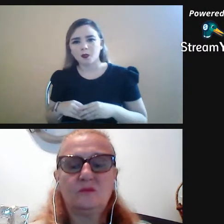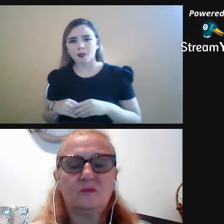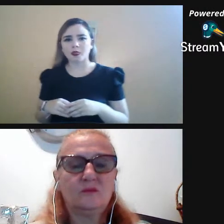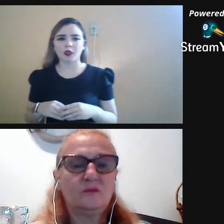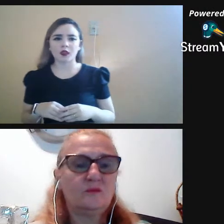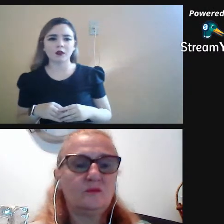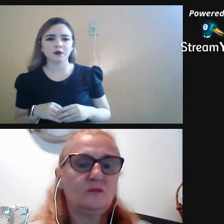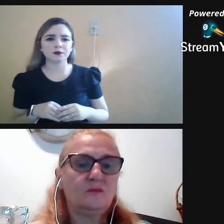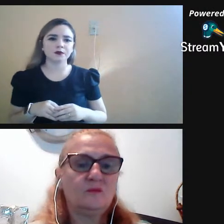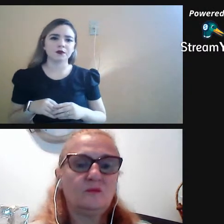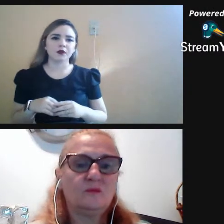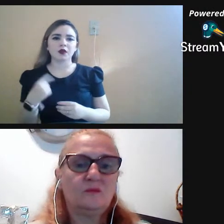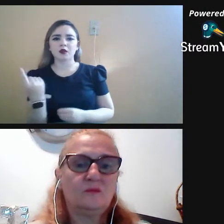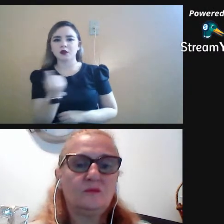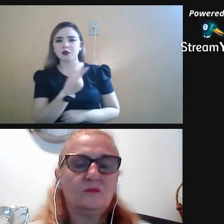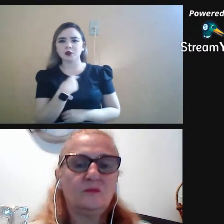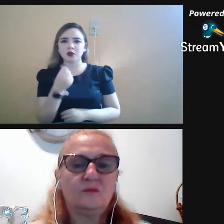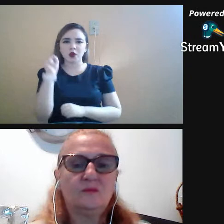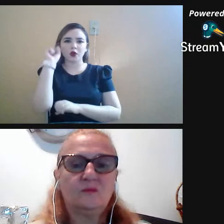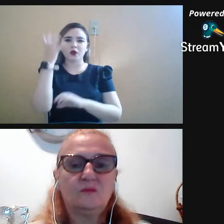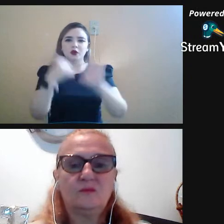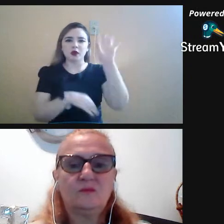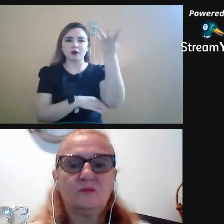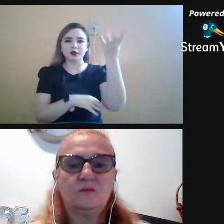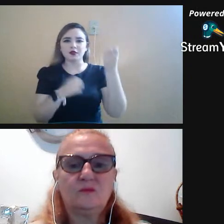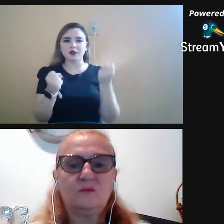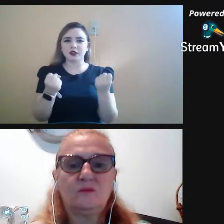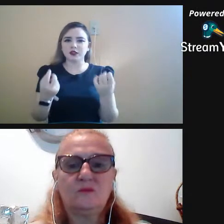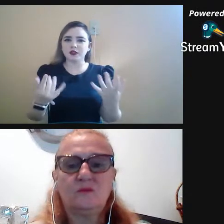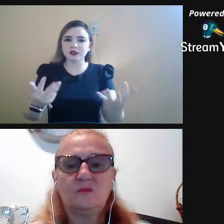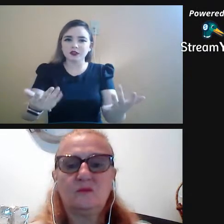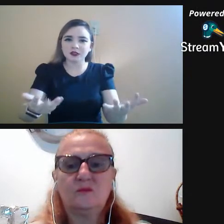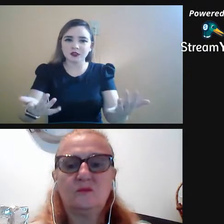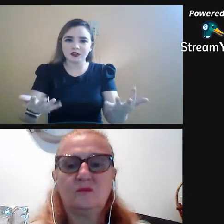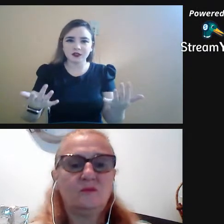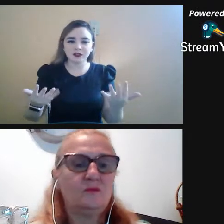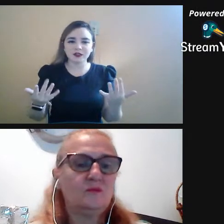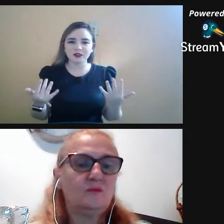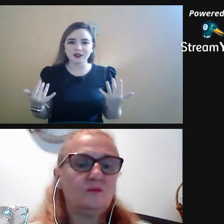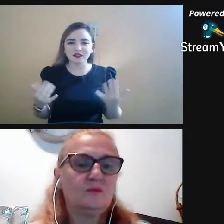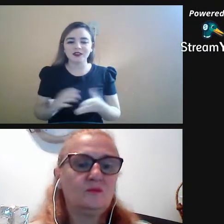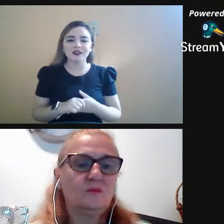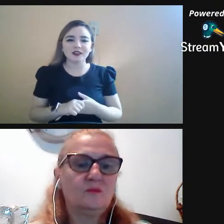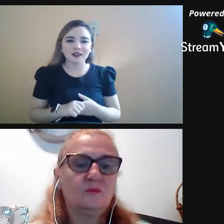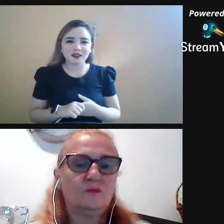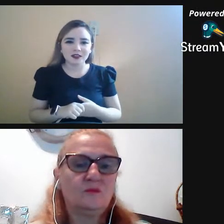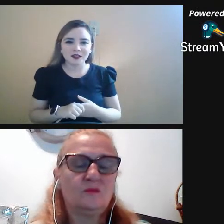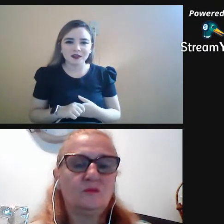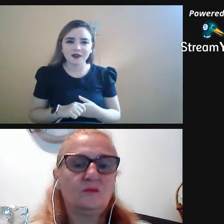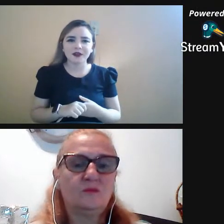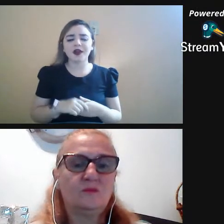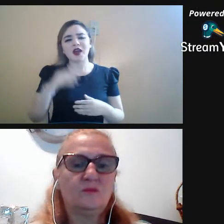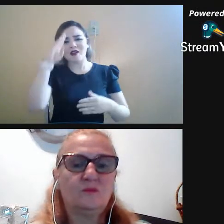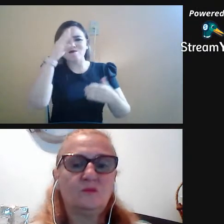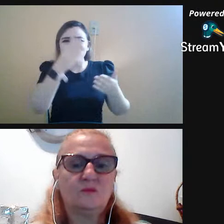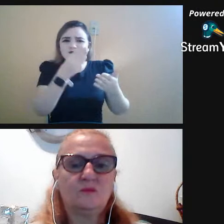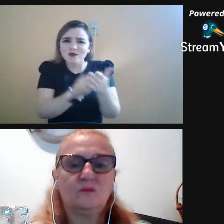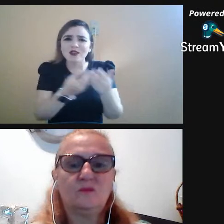com a nossa natureza, né? Mas também que a gente tem que se conscientizar, que a gente tem que se